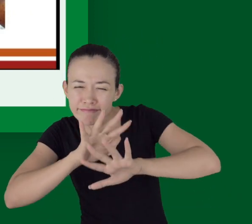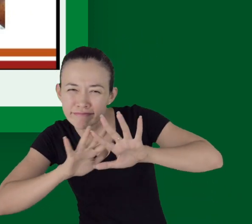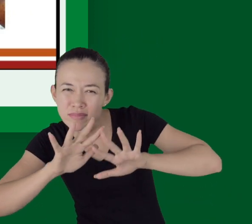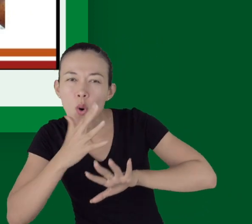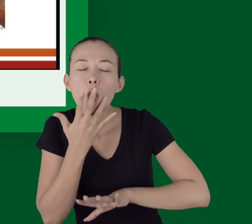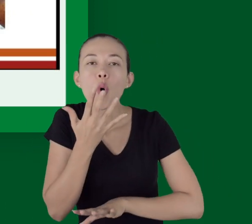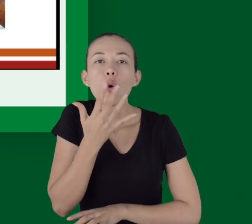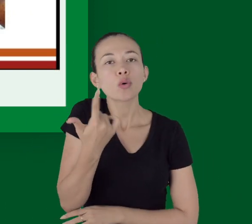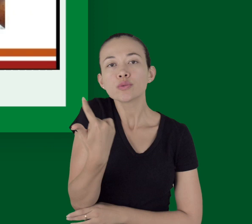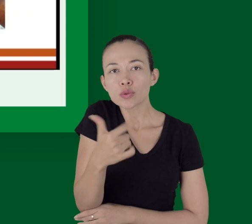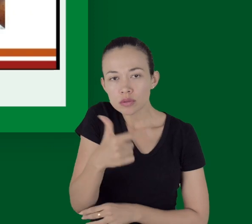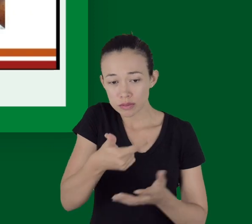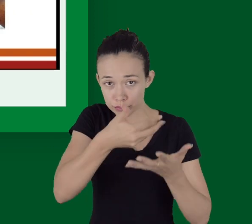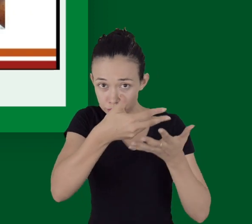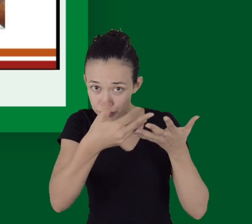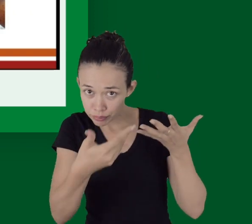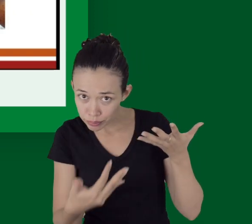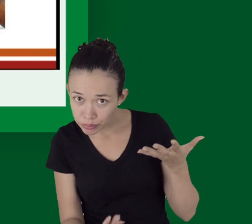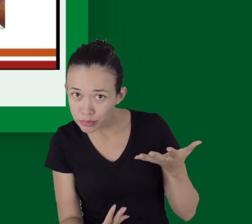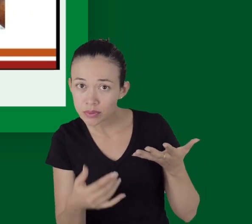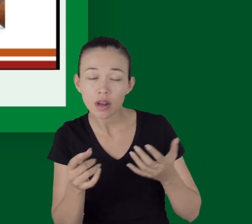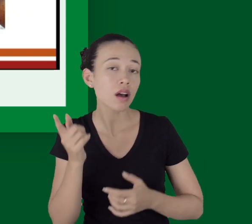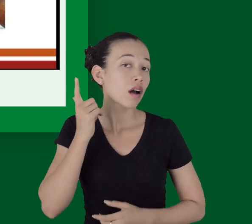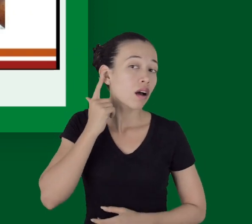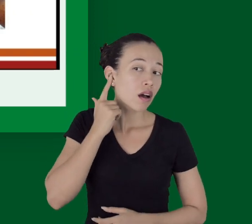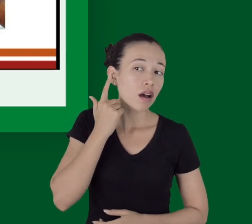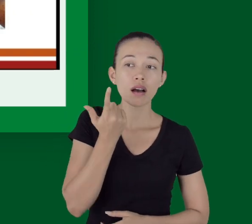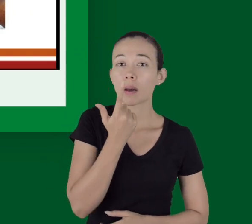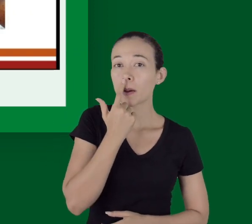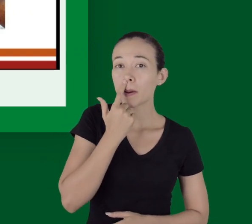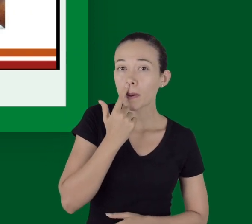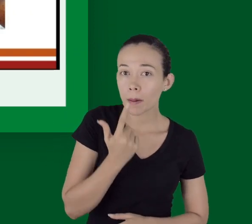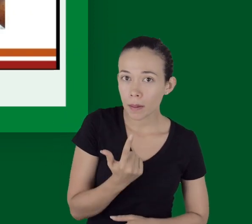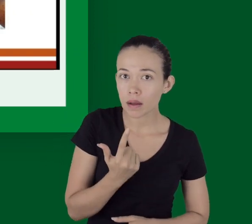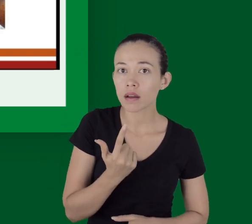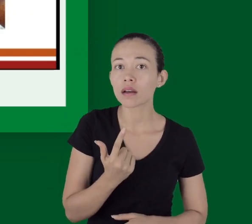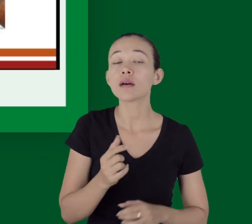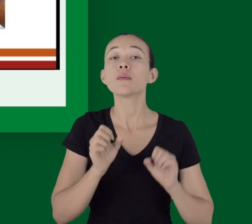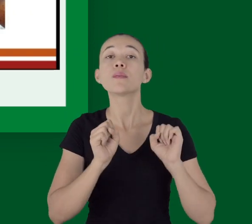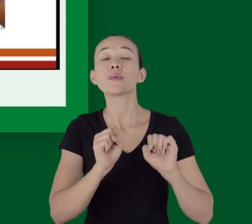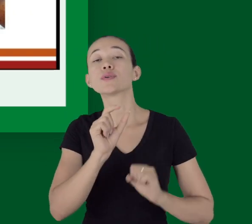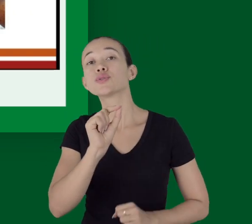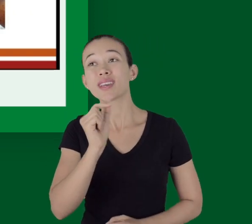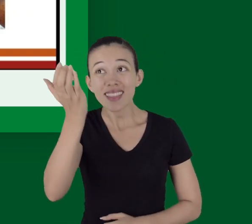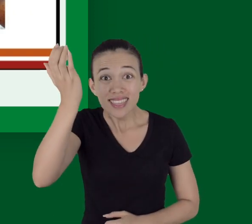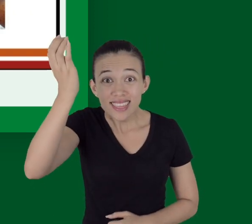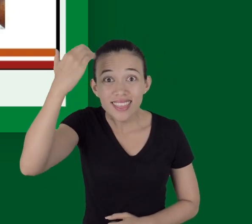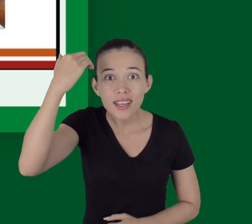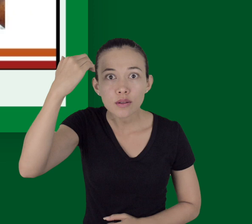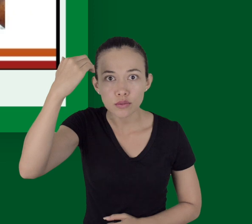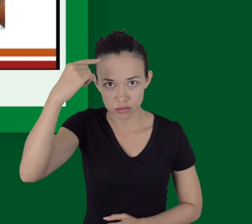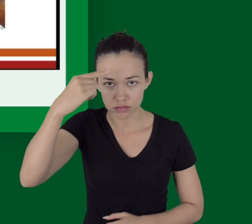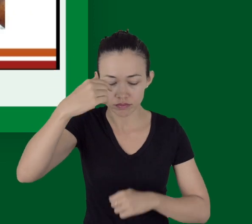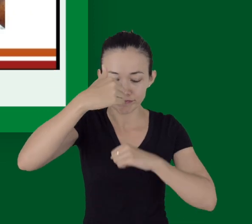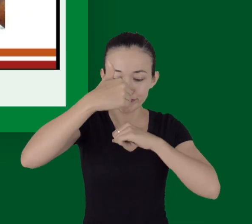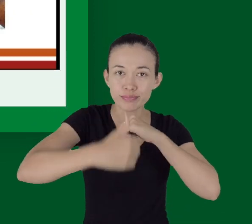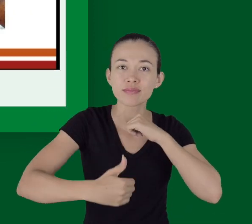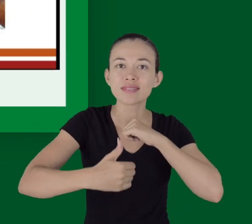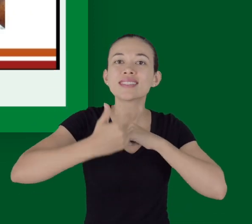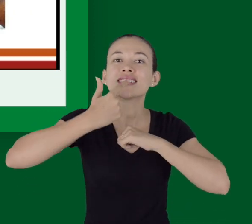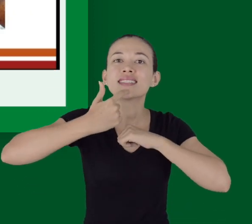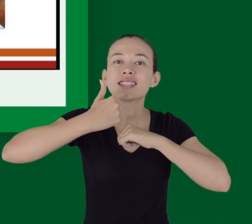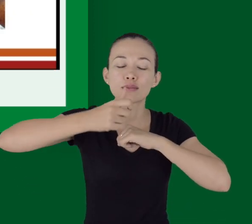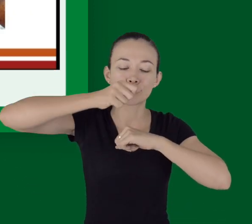líquidos escorrendo, principalmente esses líquidos translúcidos, do pavilhão auricular, do nariz, podem ser sinais